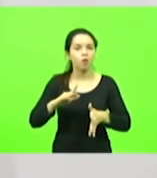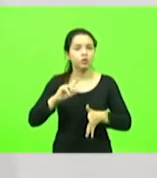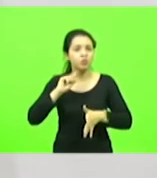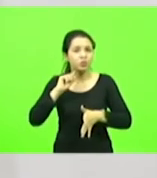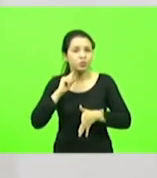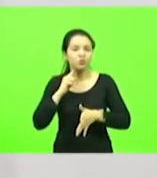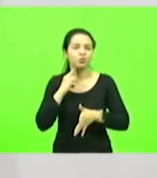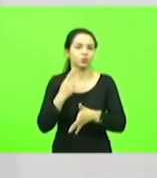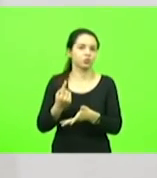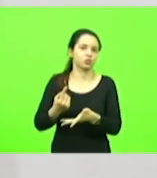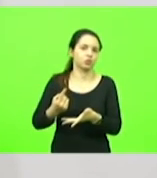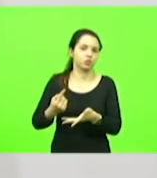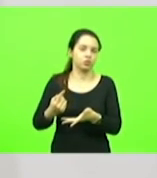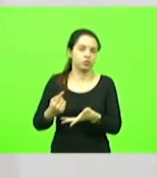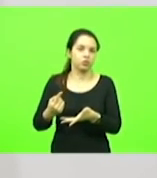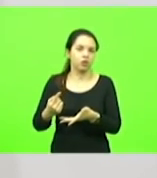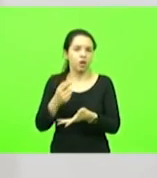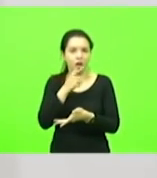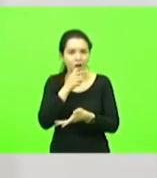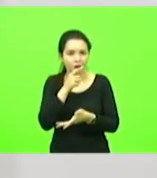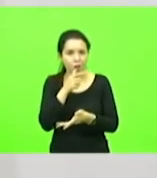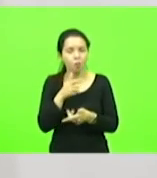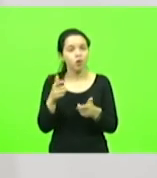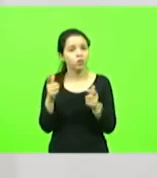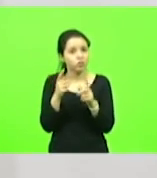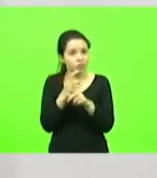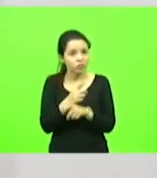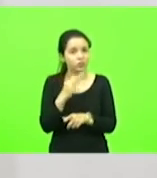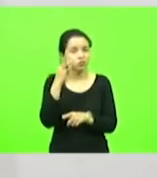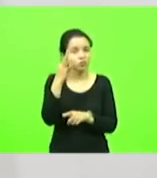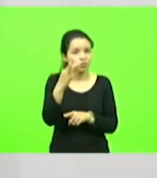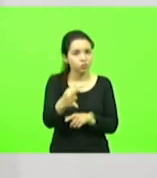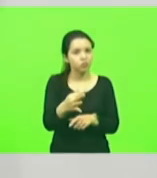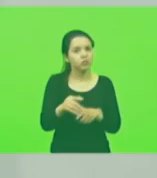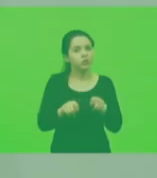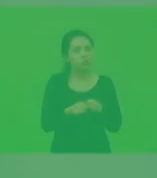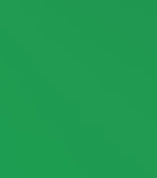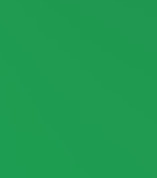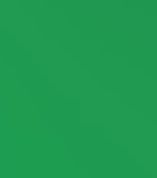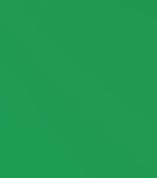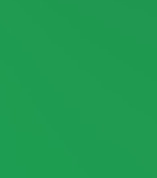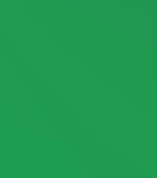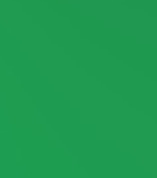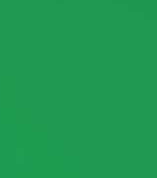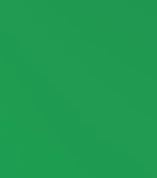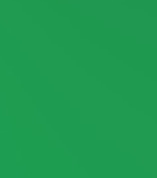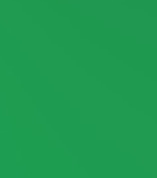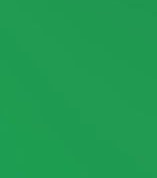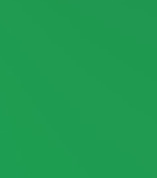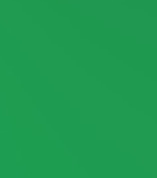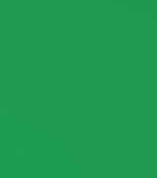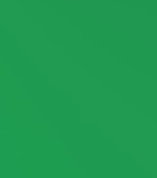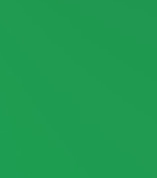dificultar a festa futura e ainda desequilibrar o sistema não tem lógica